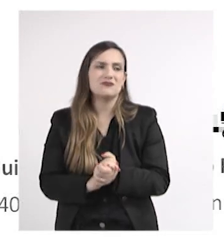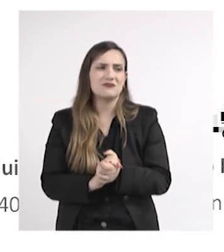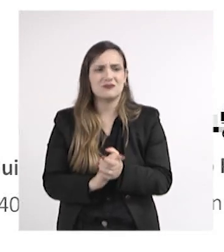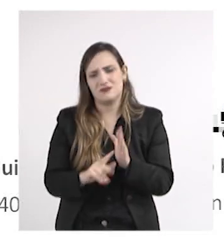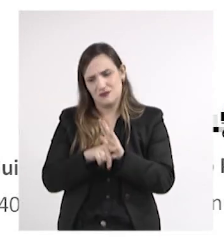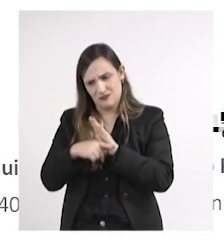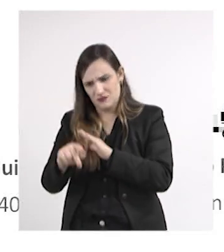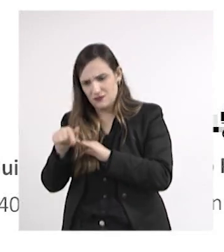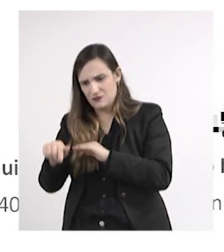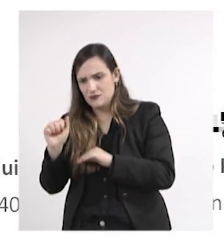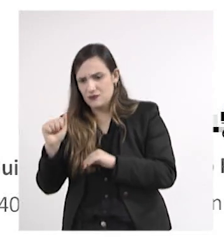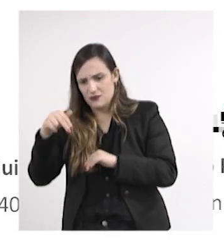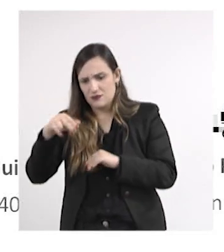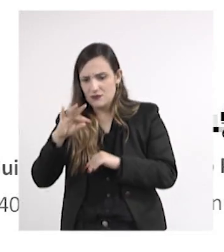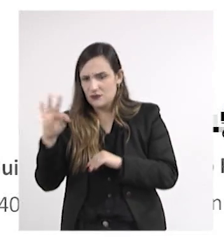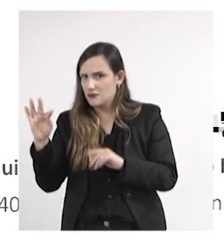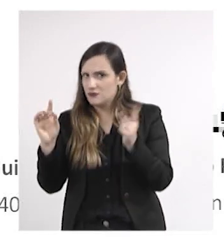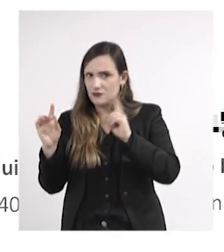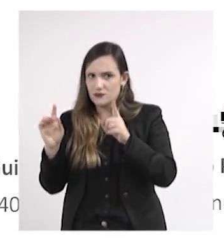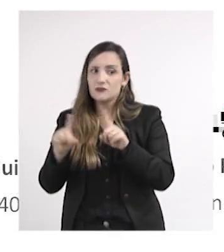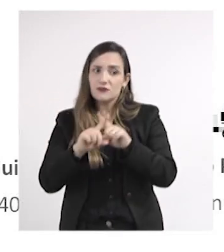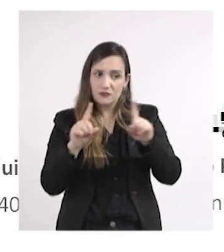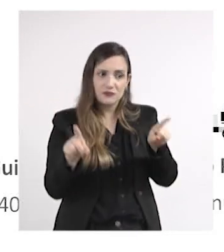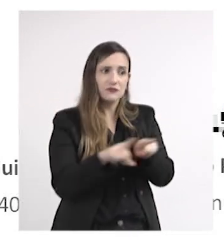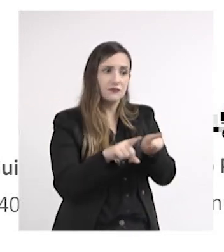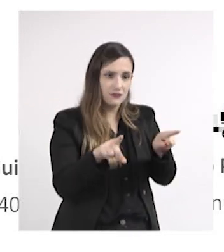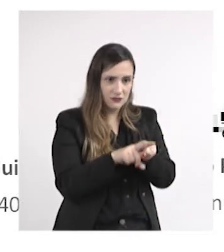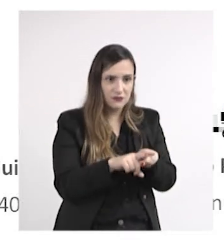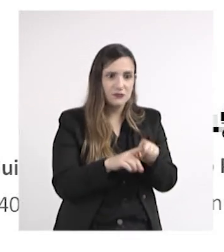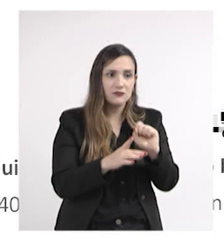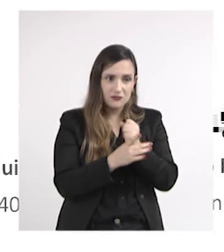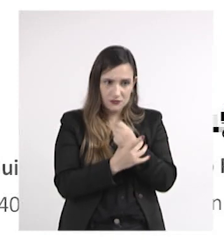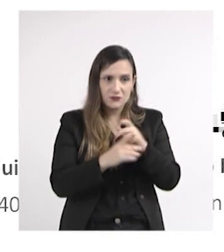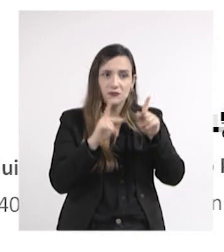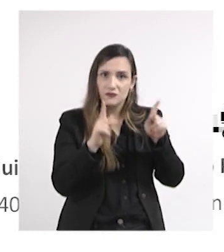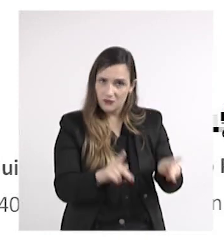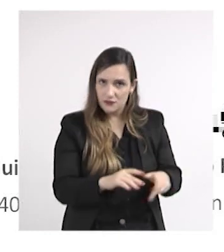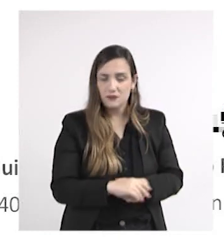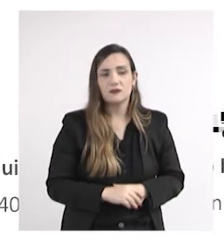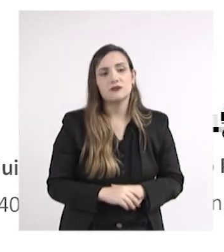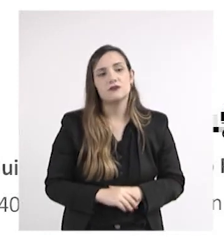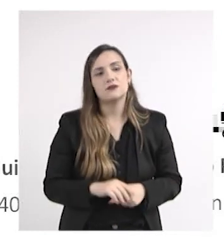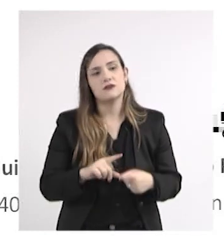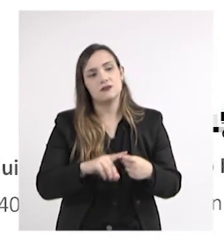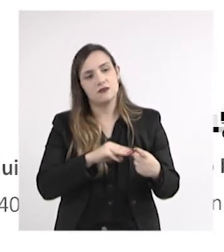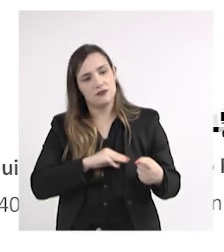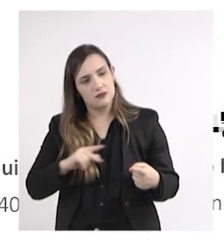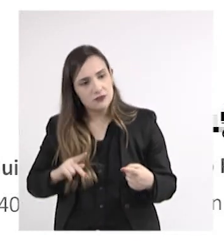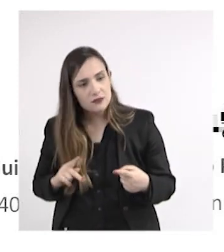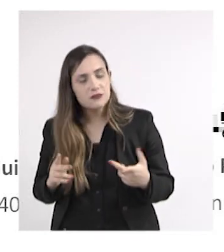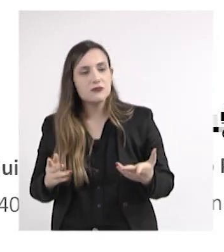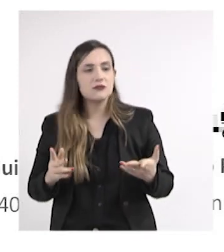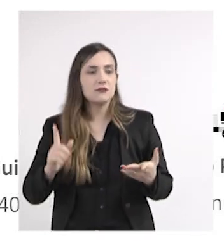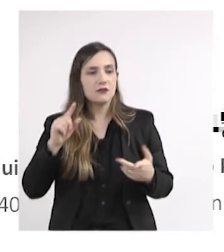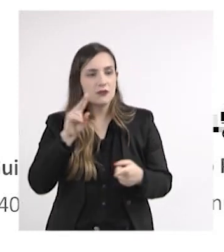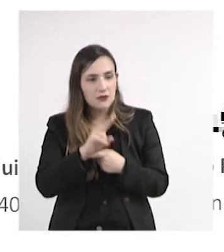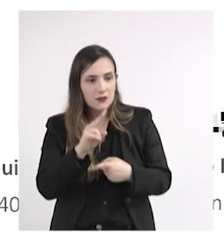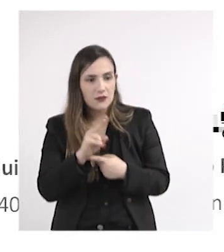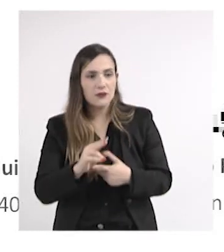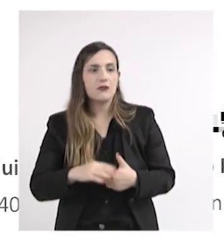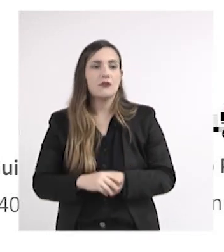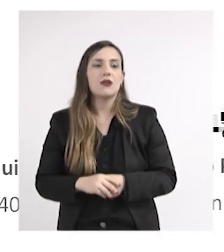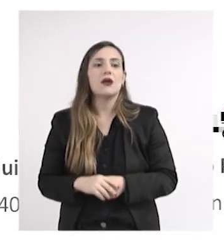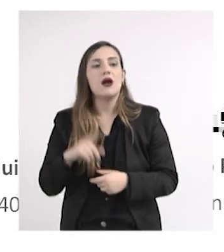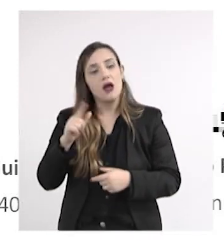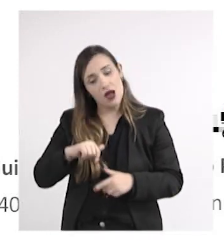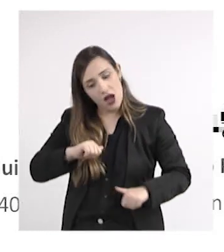agência reguladora, mas também para os órgãos de segurança pública, Ministério Público, órgãos de controle, todo um aparato de